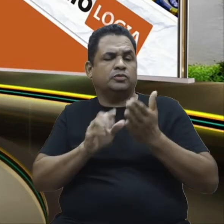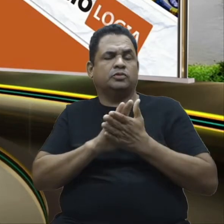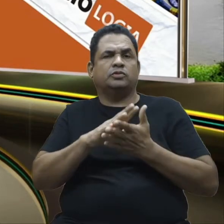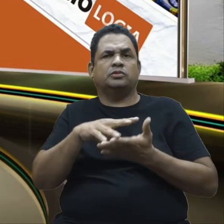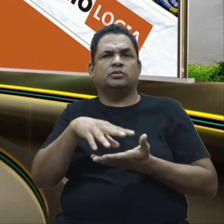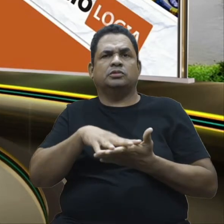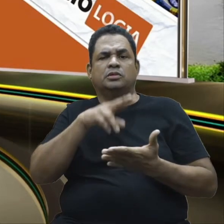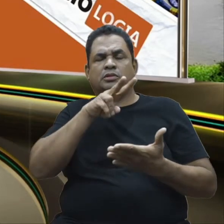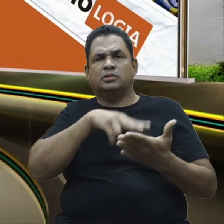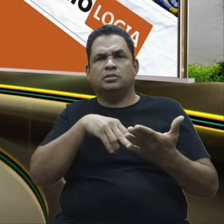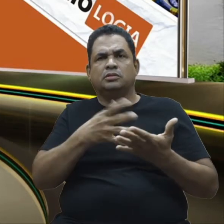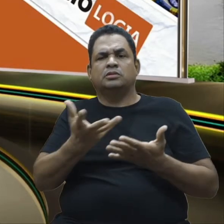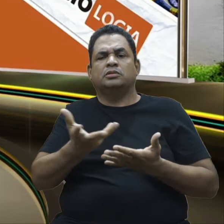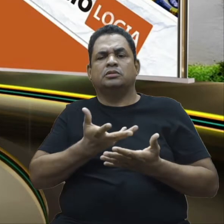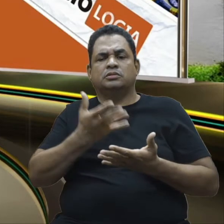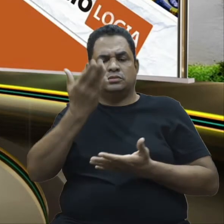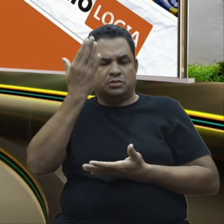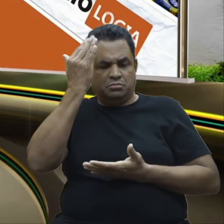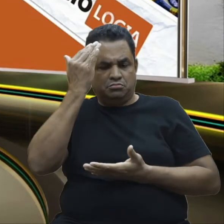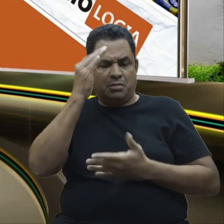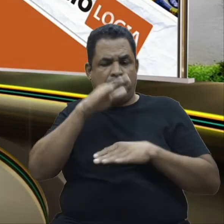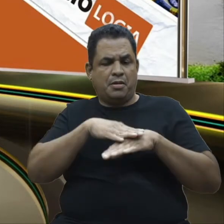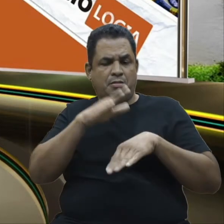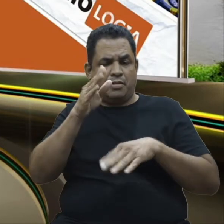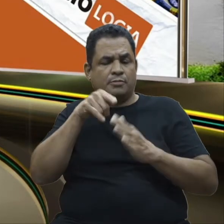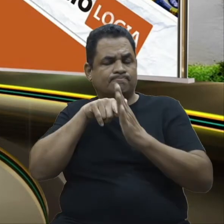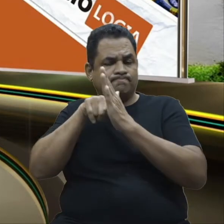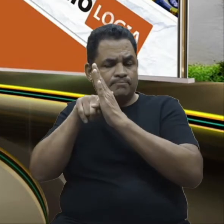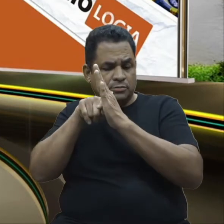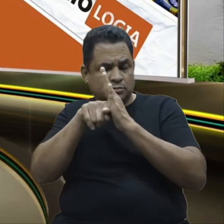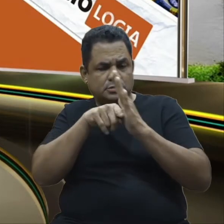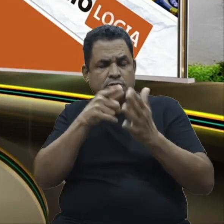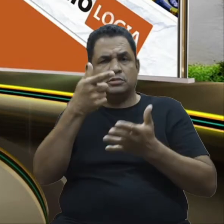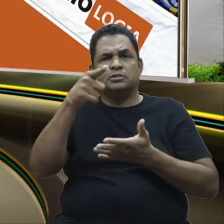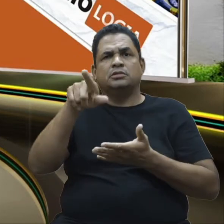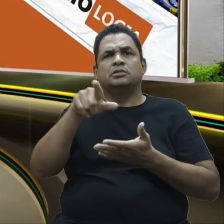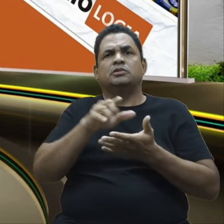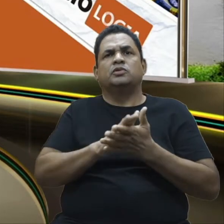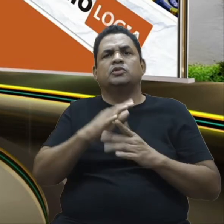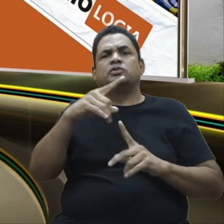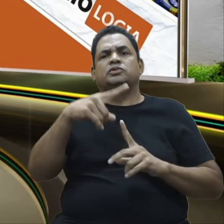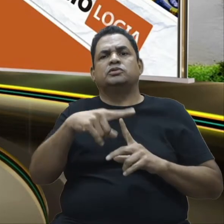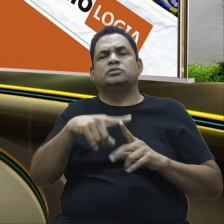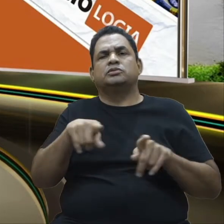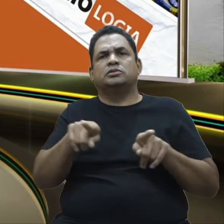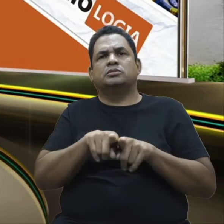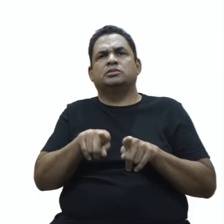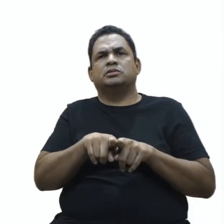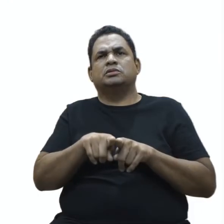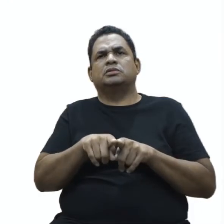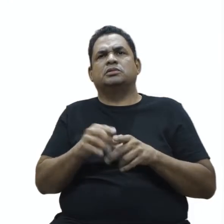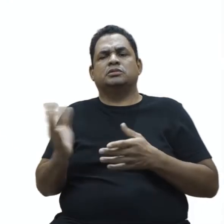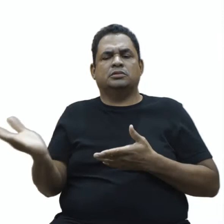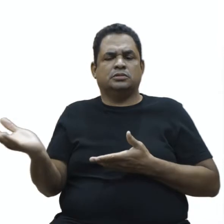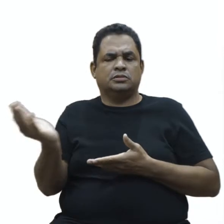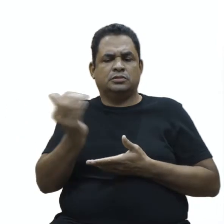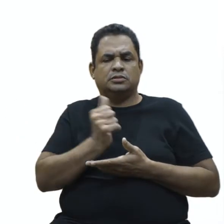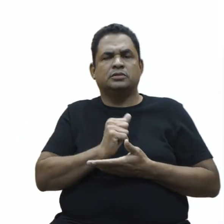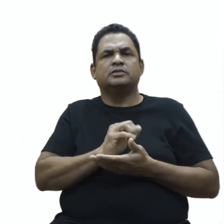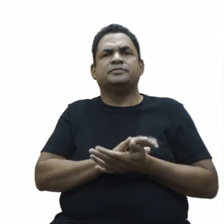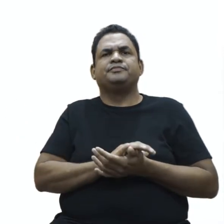Quer saber mais? Vão para a pesquisa. Existem outros tipos também, tá certo? Voltamos aqui para o